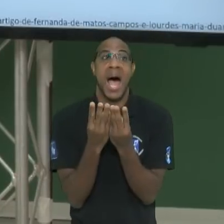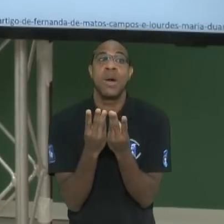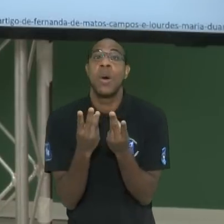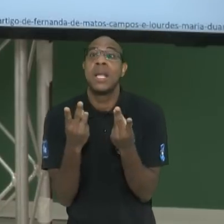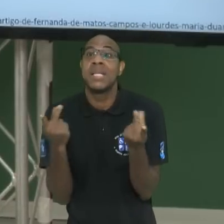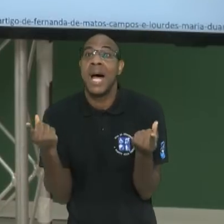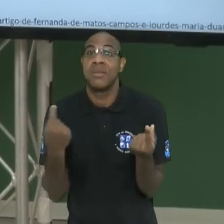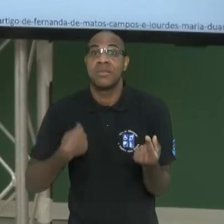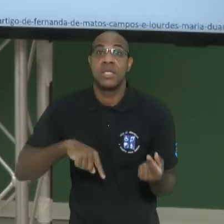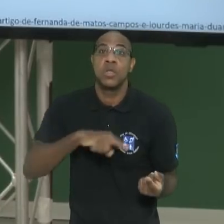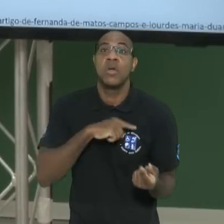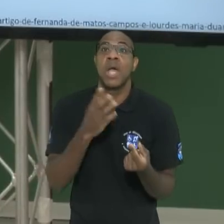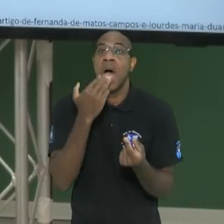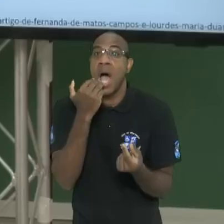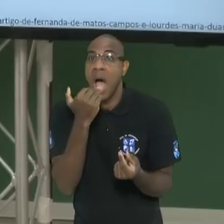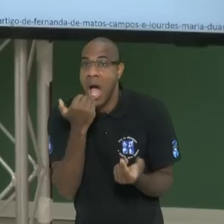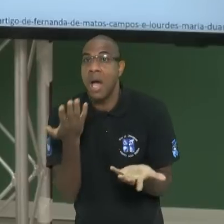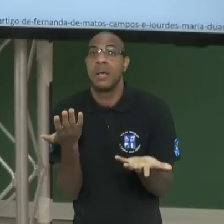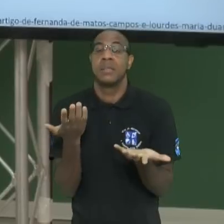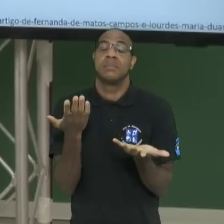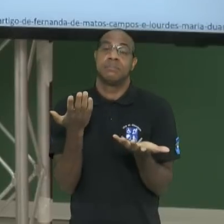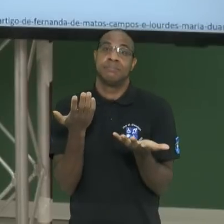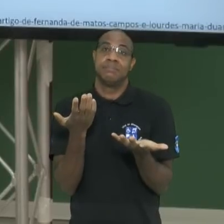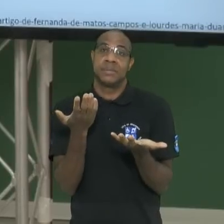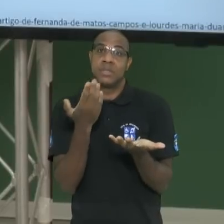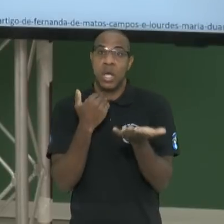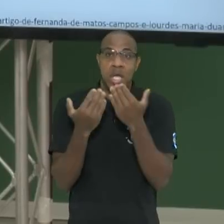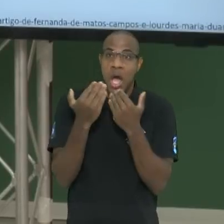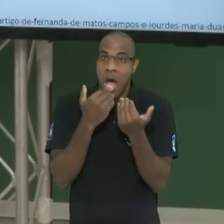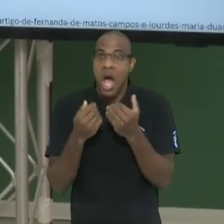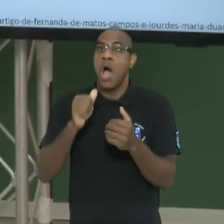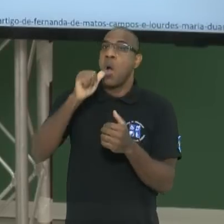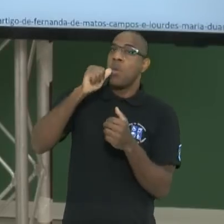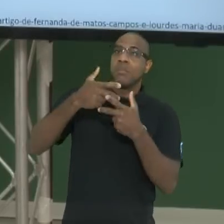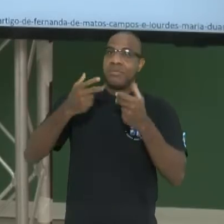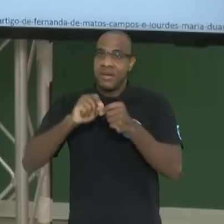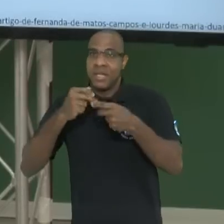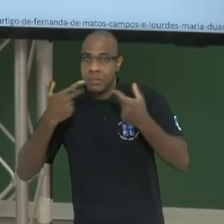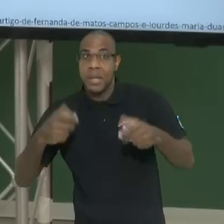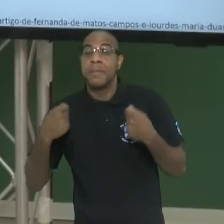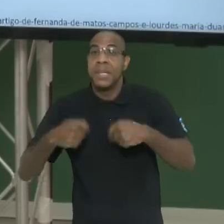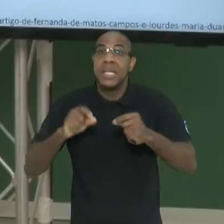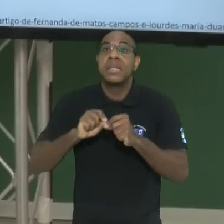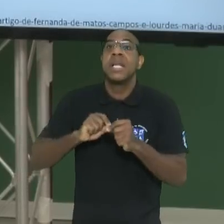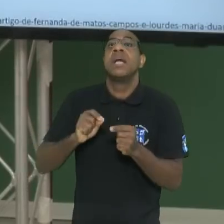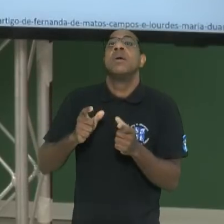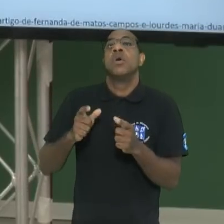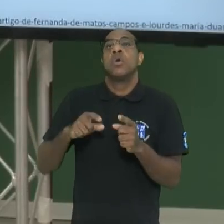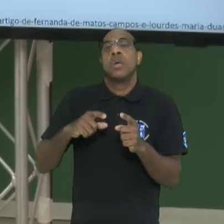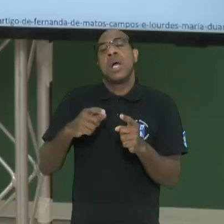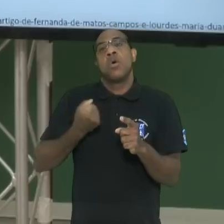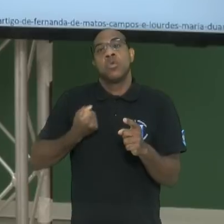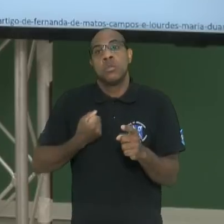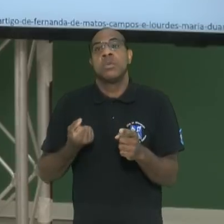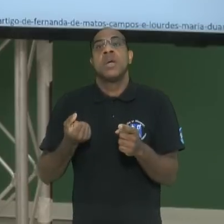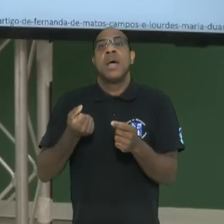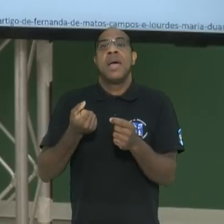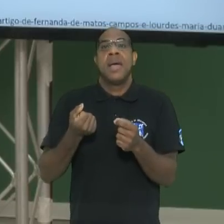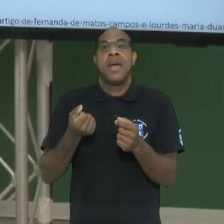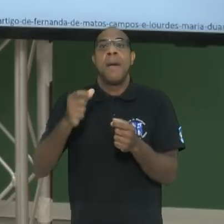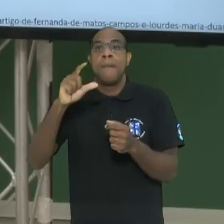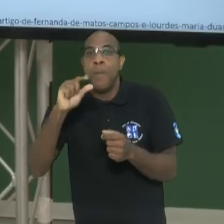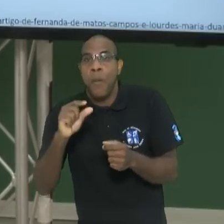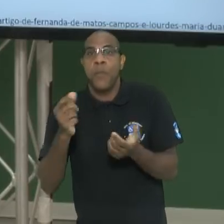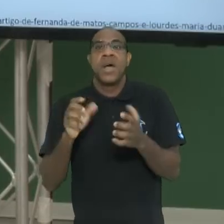consumo humano tem que ser tal que exista um número X de bactérias, de cianobactérias e de toxinas na água. Se